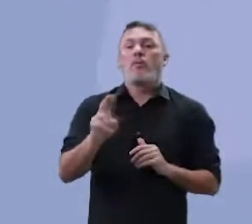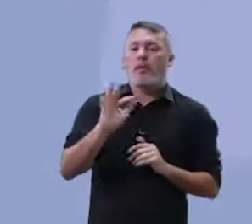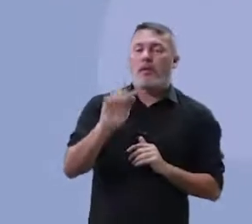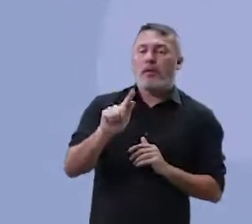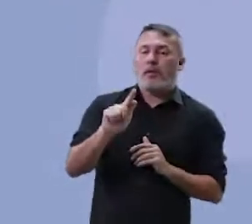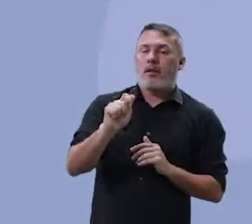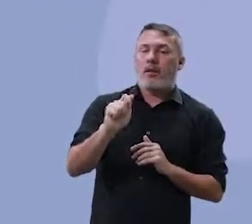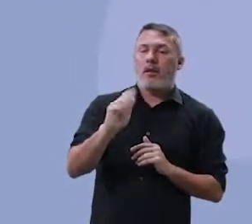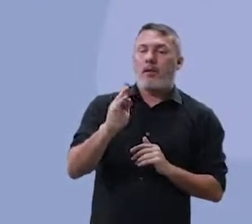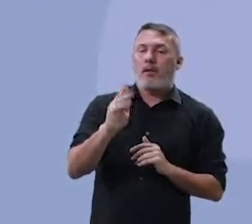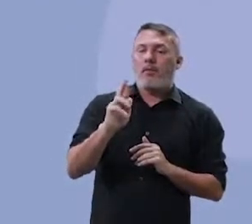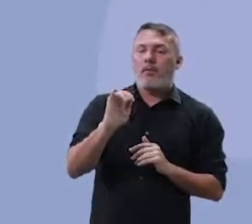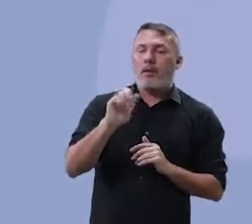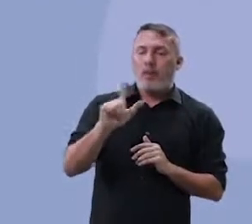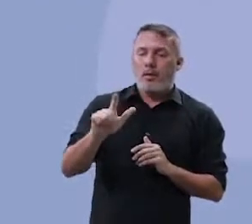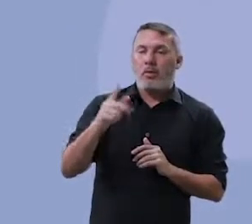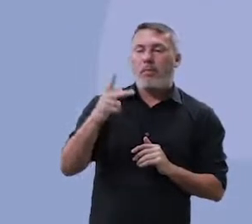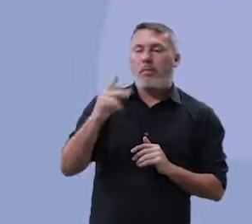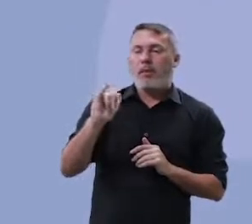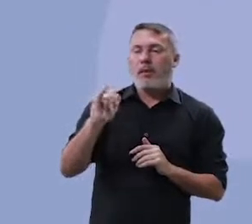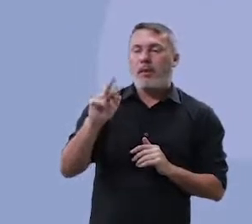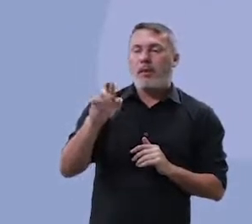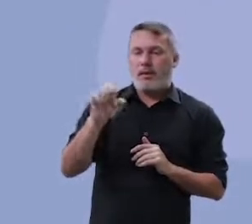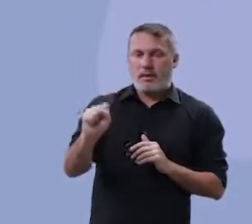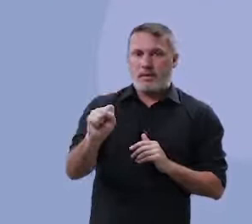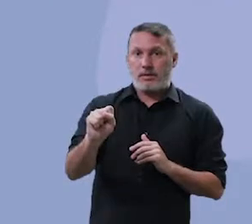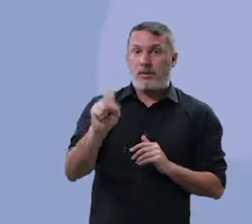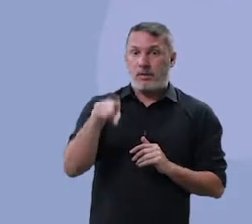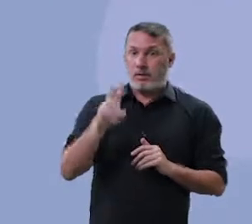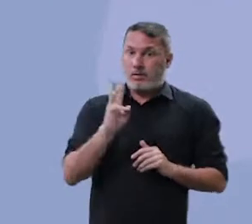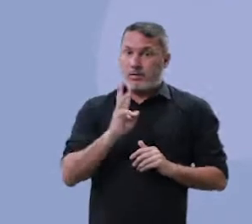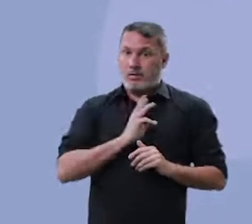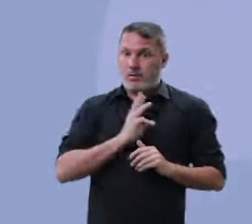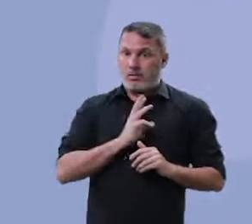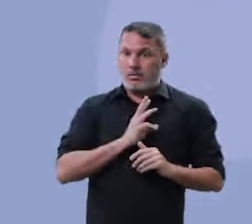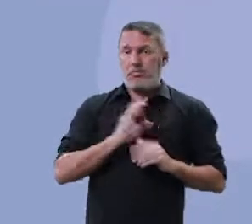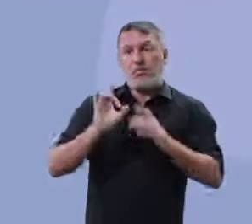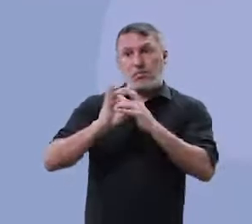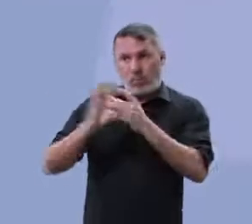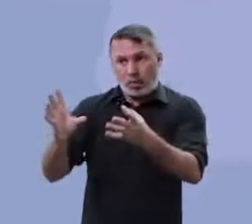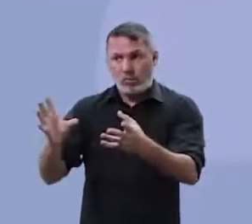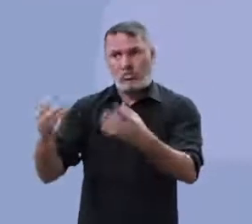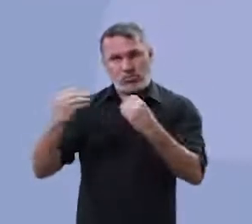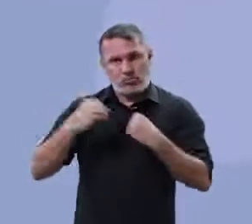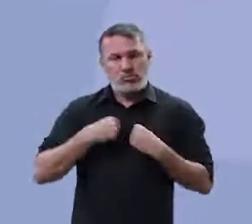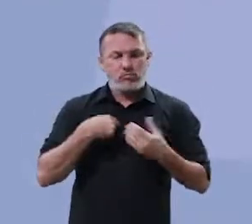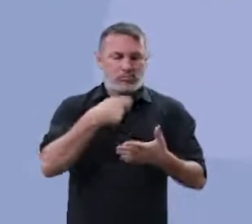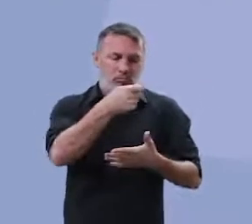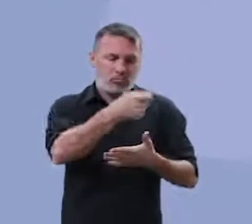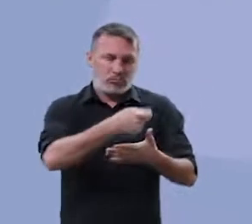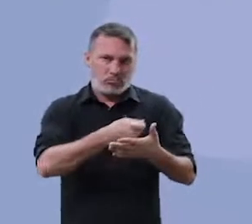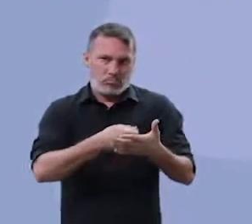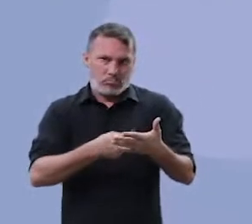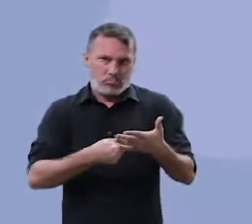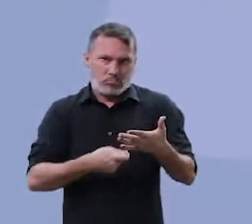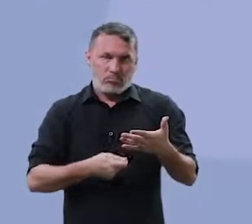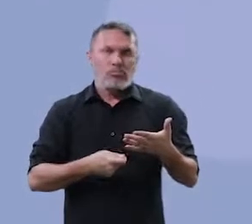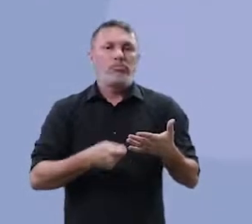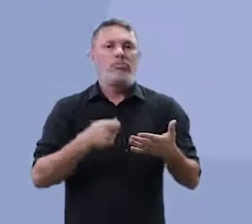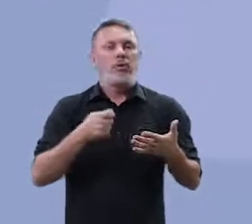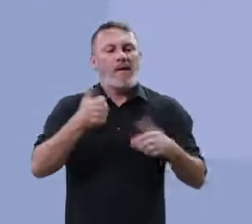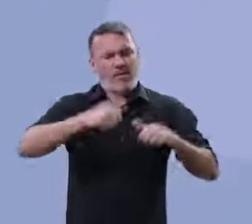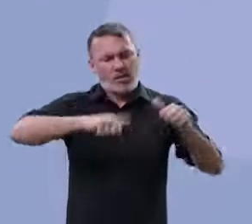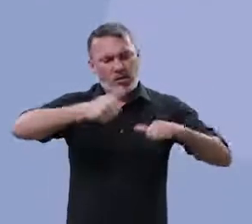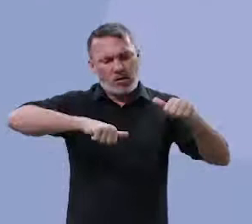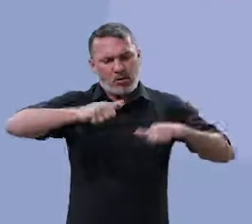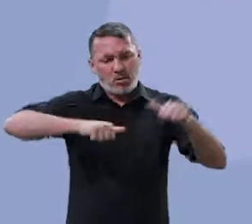de Gabriel Pires, ok? É um aluno também do 3º ano que liberou essa redação para fazermos essa análise. Pode ser que ele